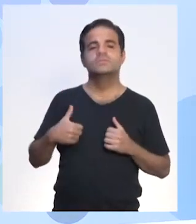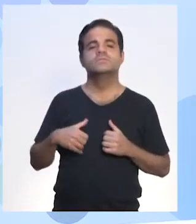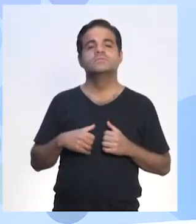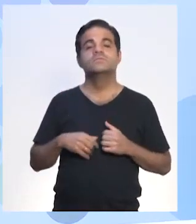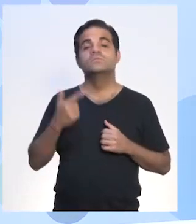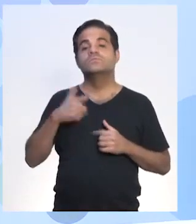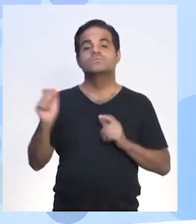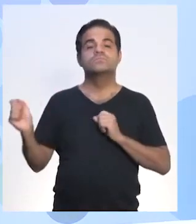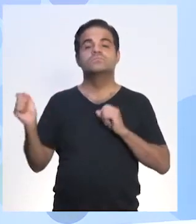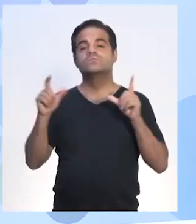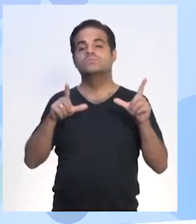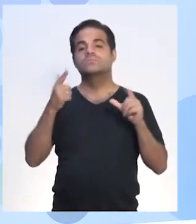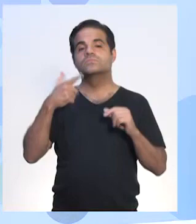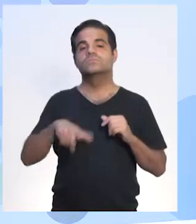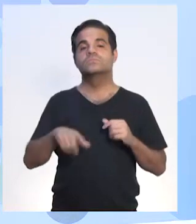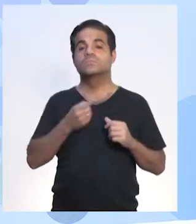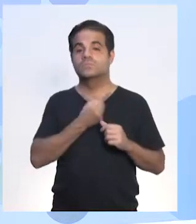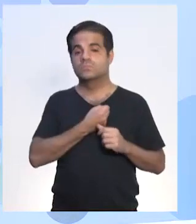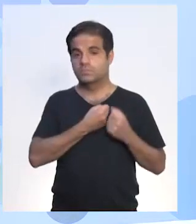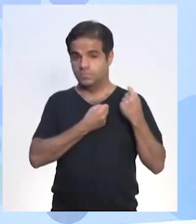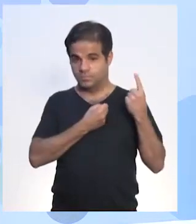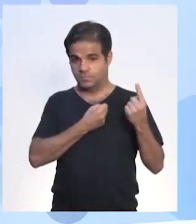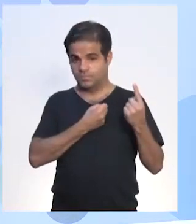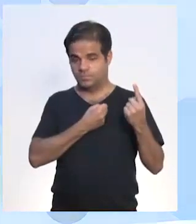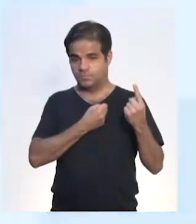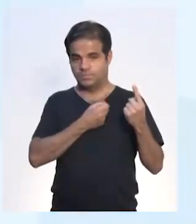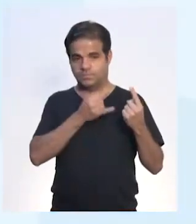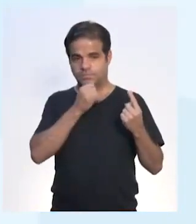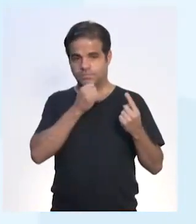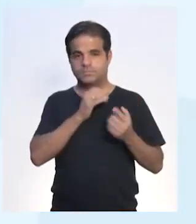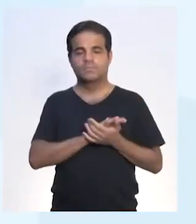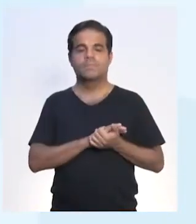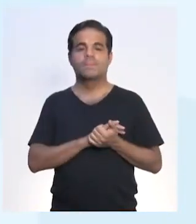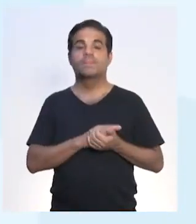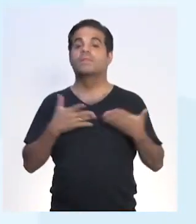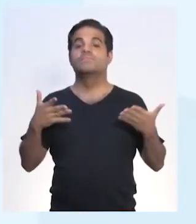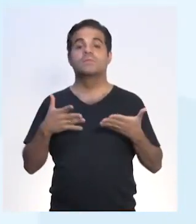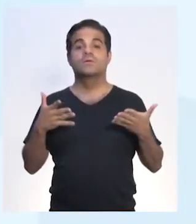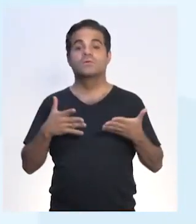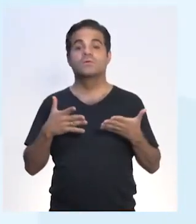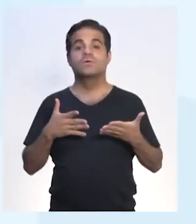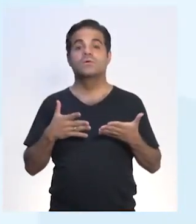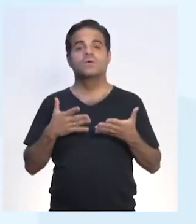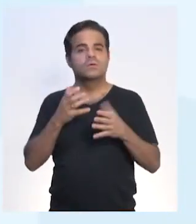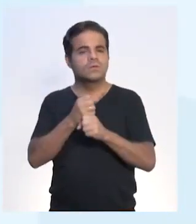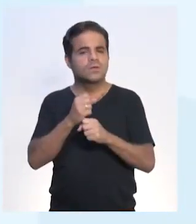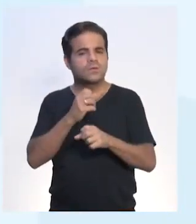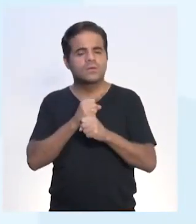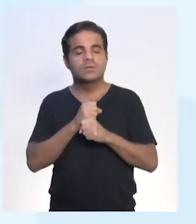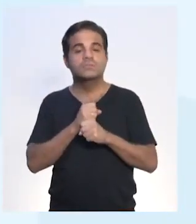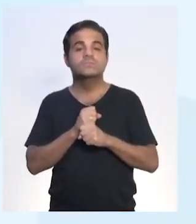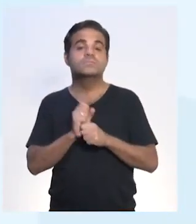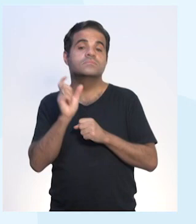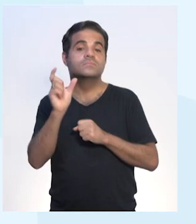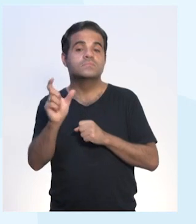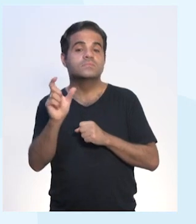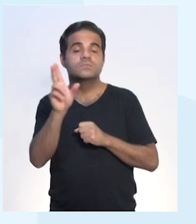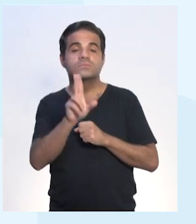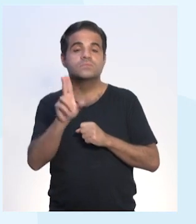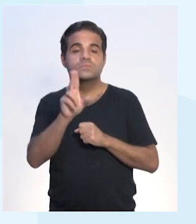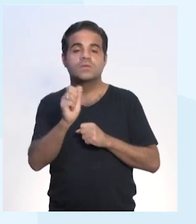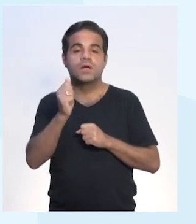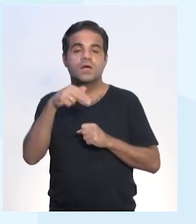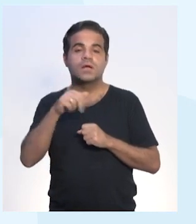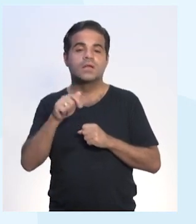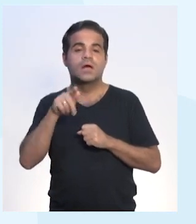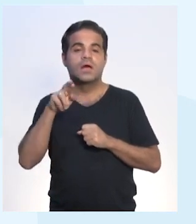favor, o slide do exemplo 1 para eles na tela. Agora, eu vou calcular para vocês os anagramas